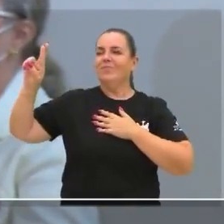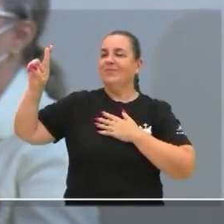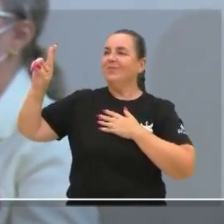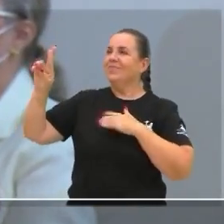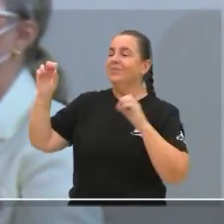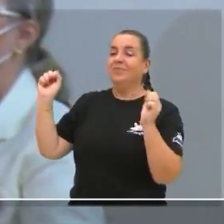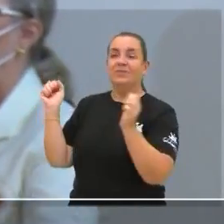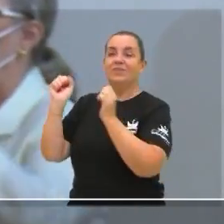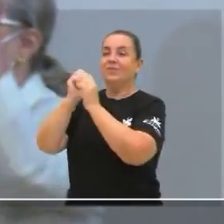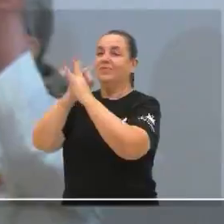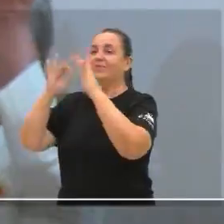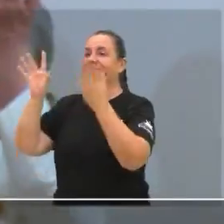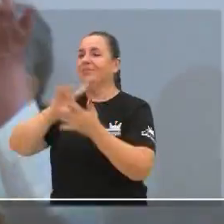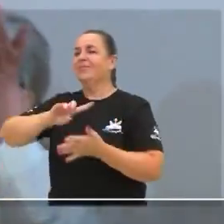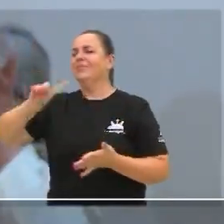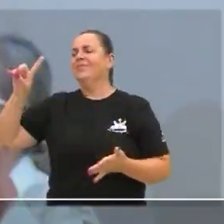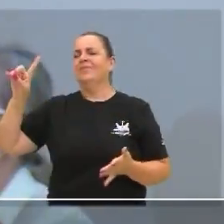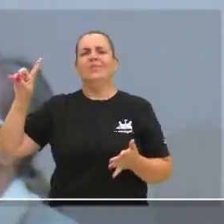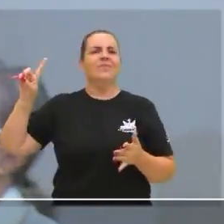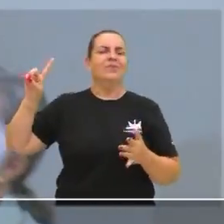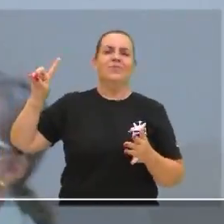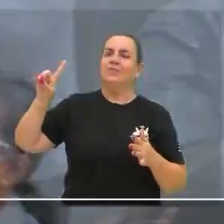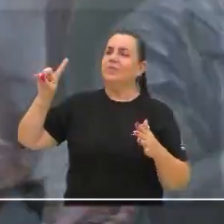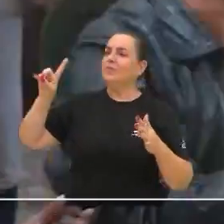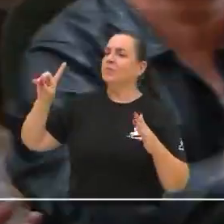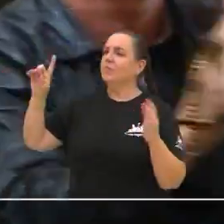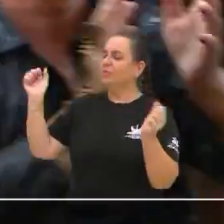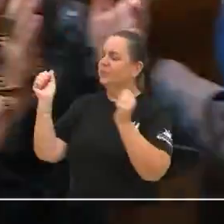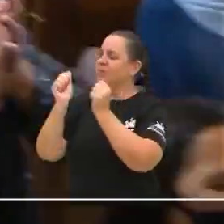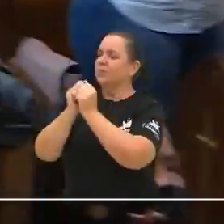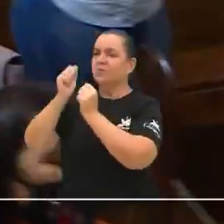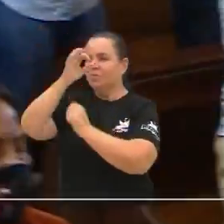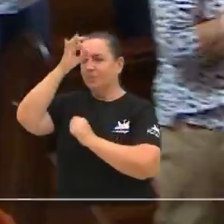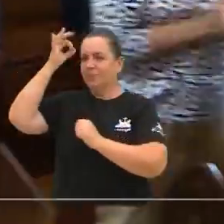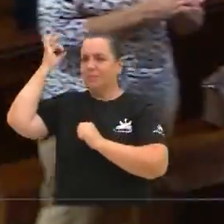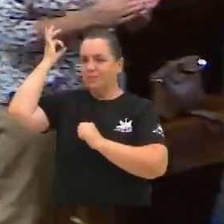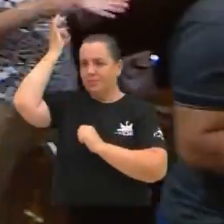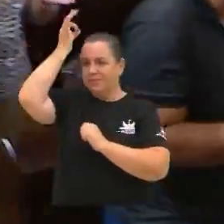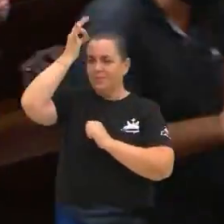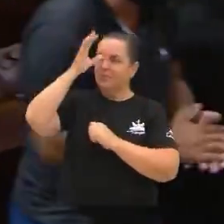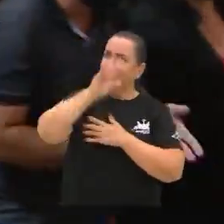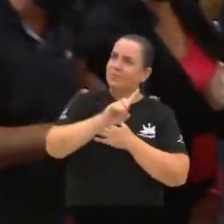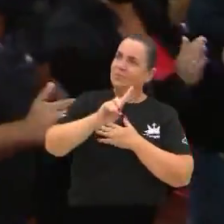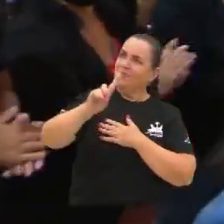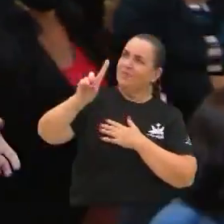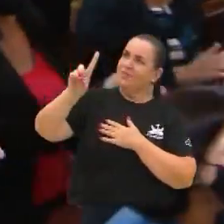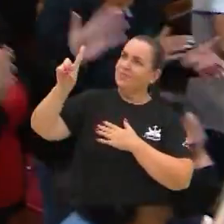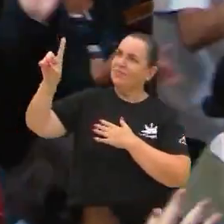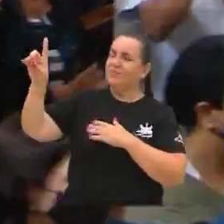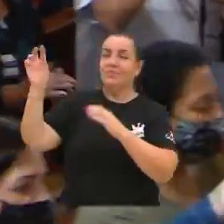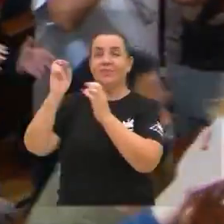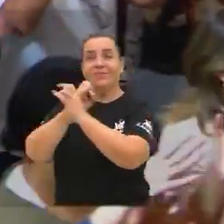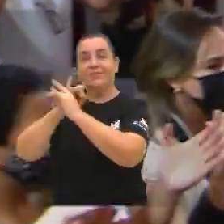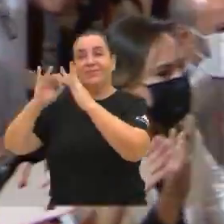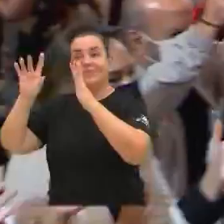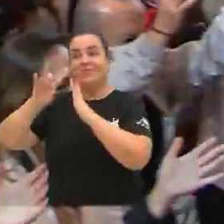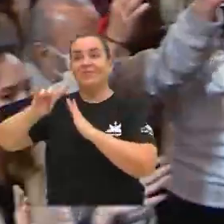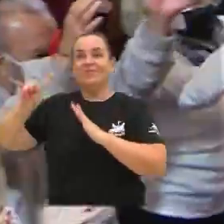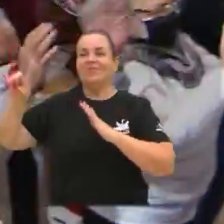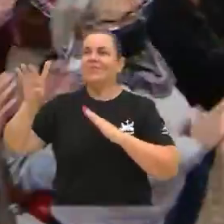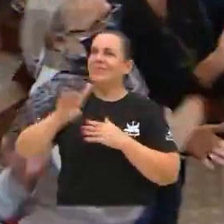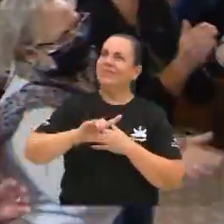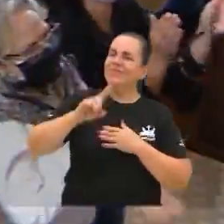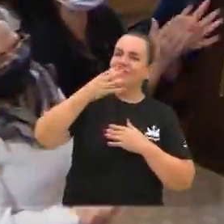Altíssimo Senhor, glória a Deus. Com Espírito Divino, glória a